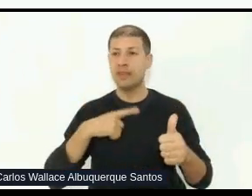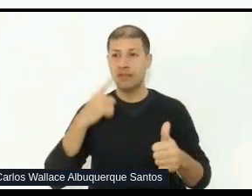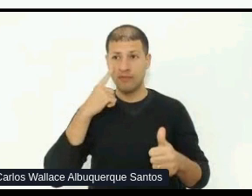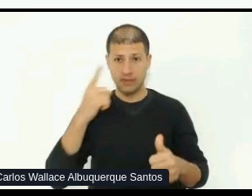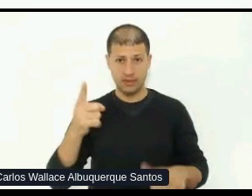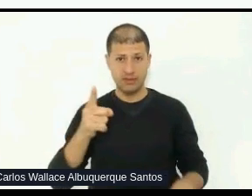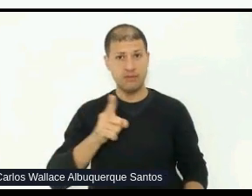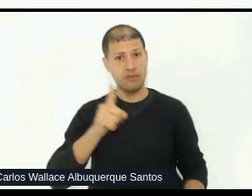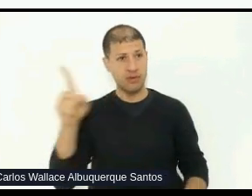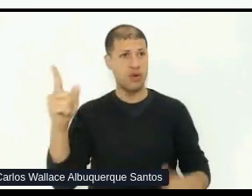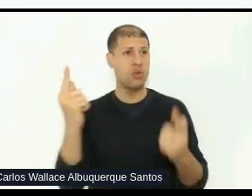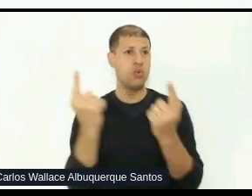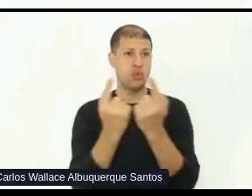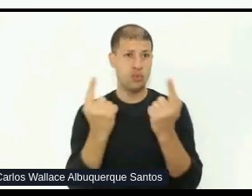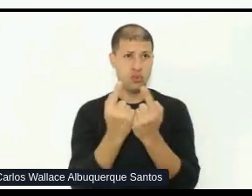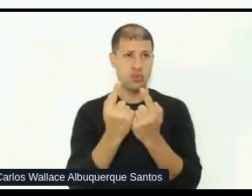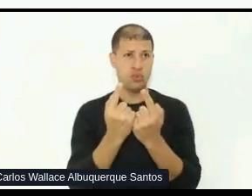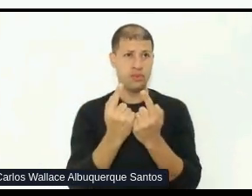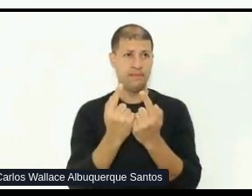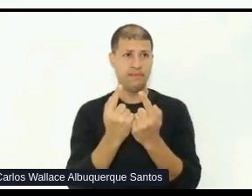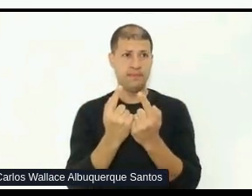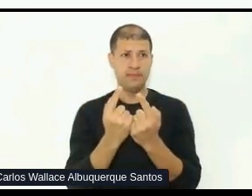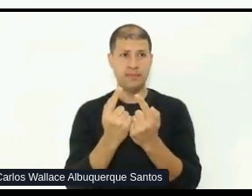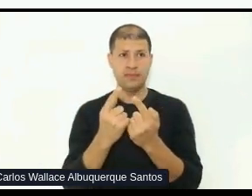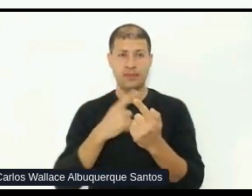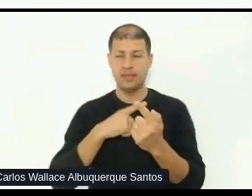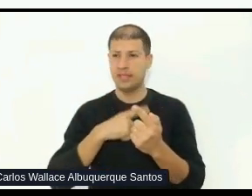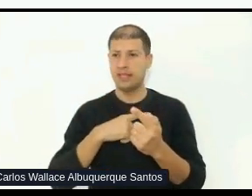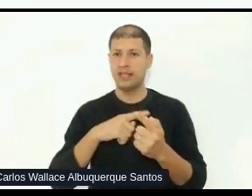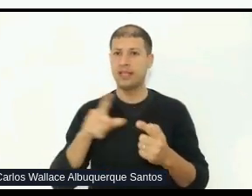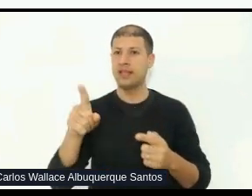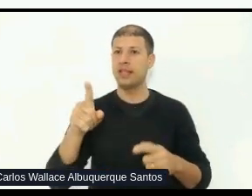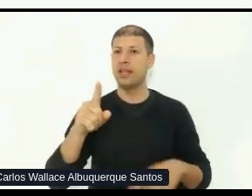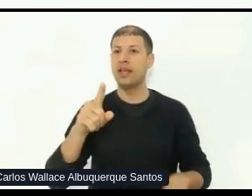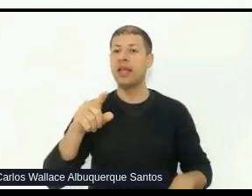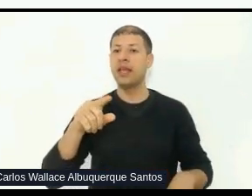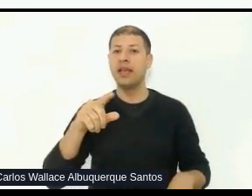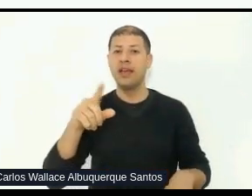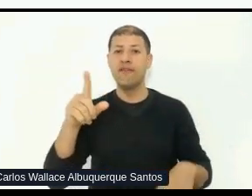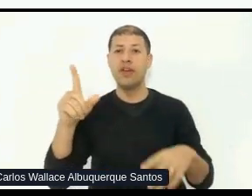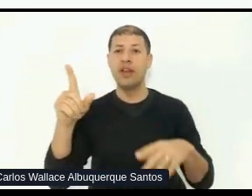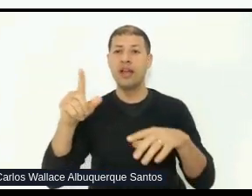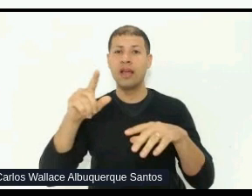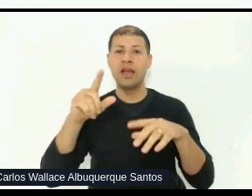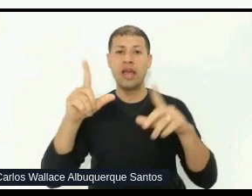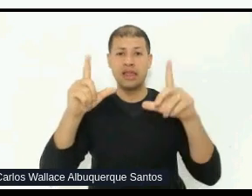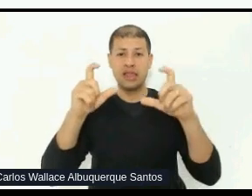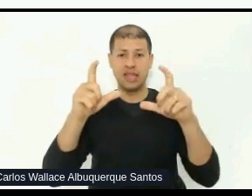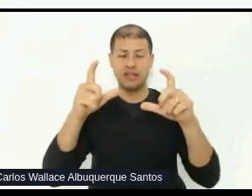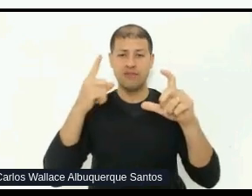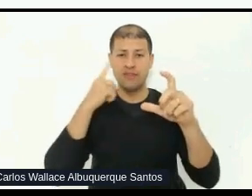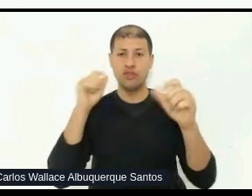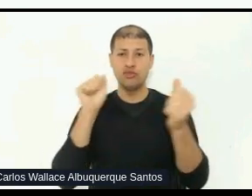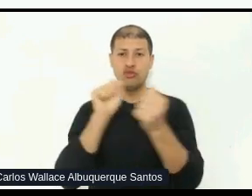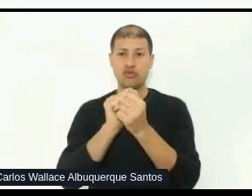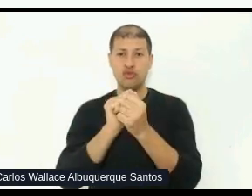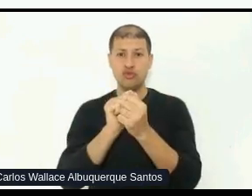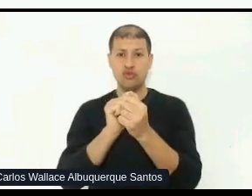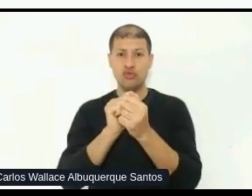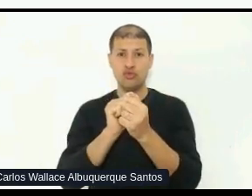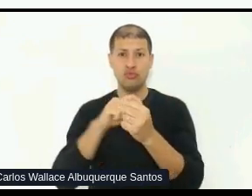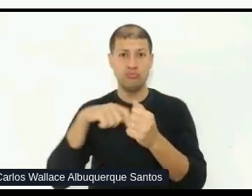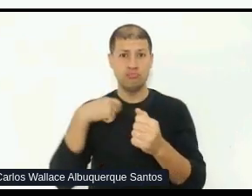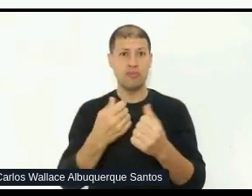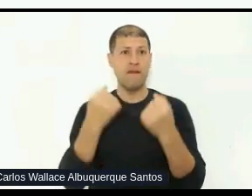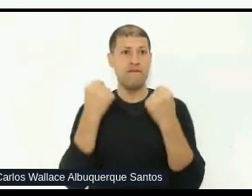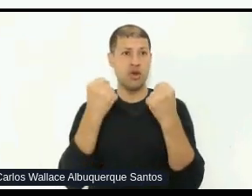no Google, botei assim, ó, imagem, juntos somos mais fortes. Aí achei. Aí peguei, copiei a imagem e coloquei